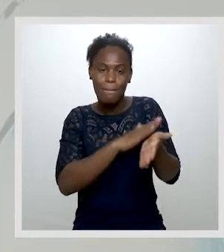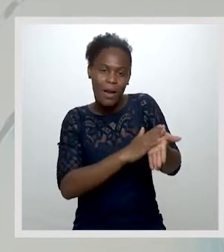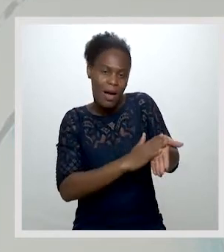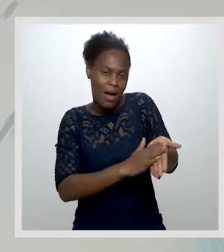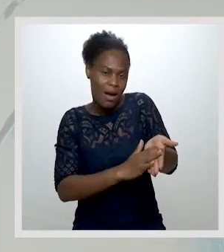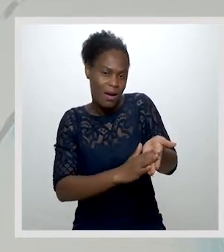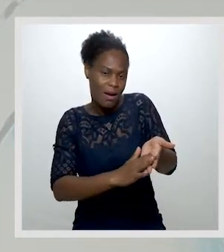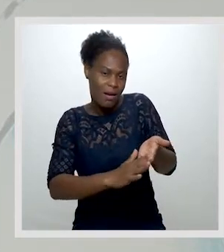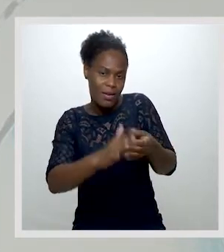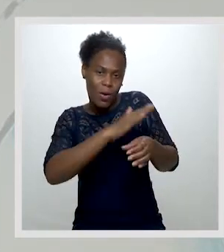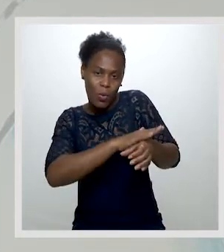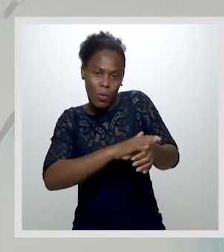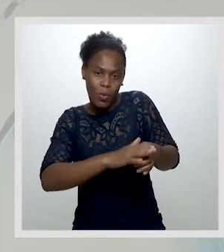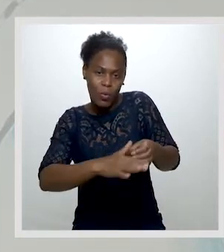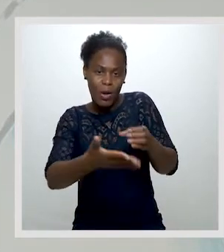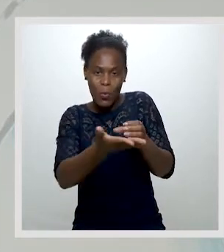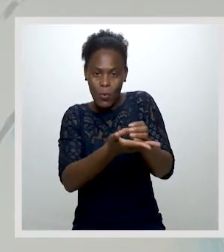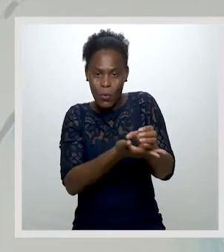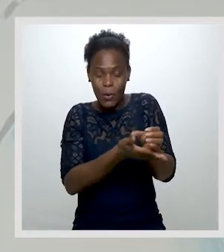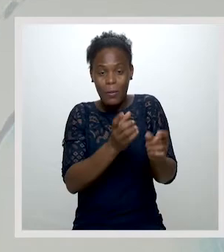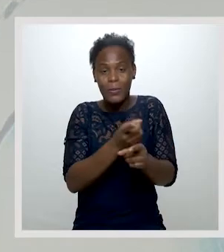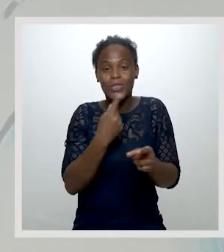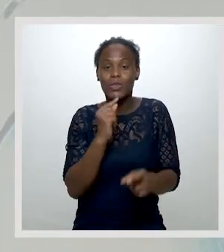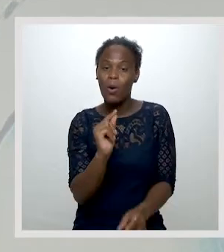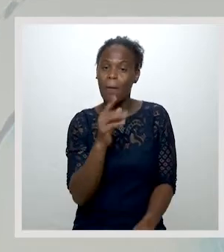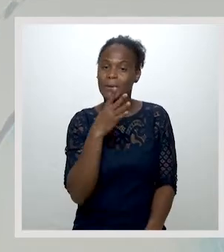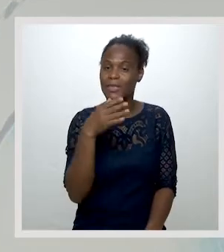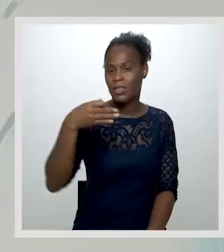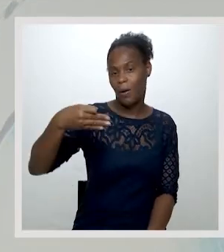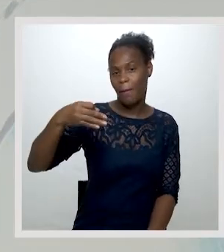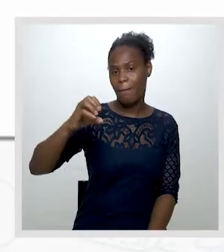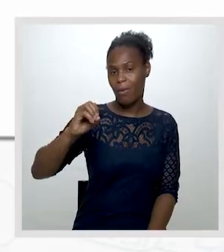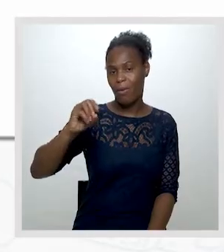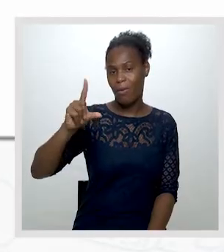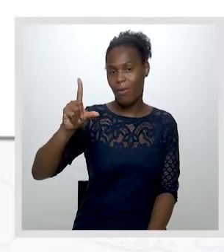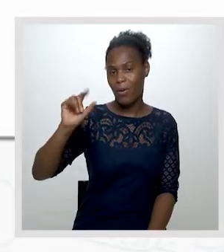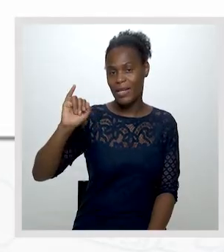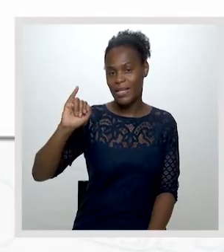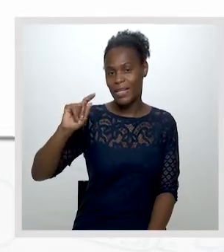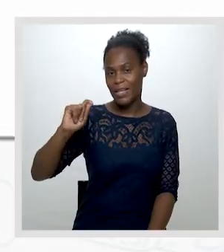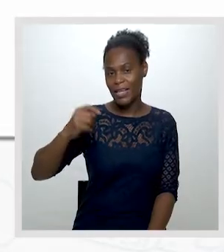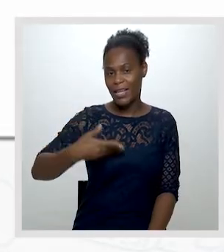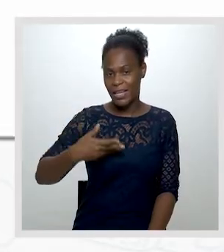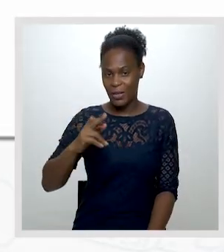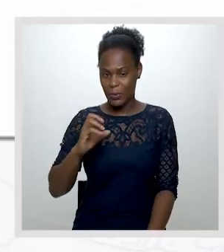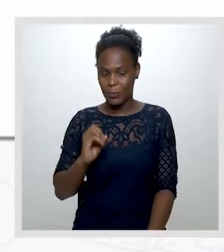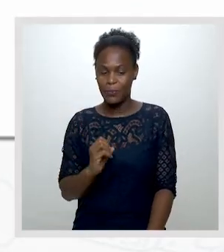Ok? Por isso é um poliedro. Vamos ver mais.